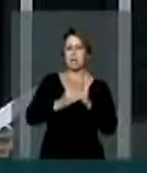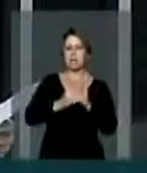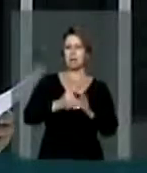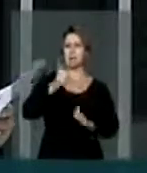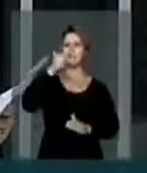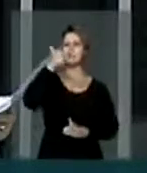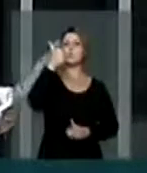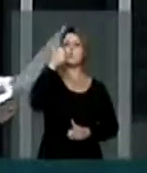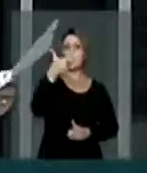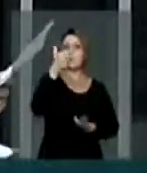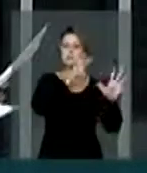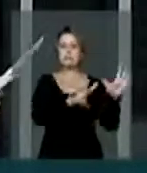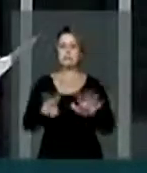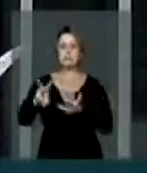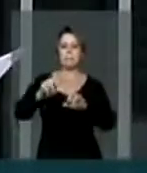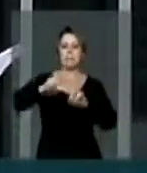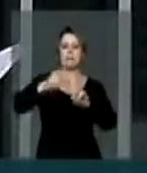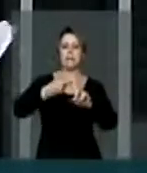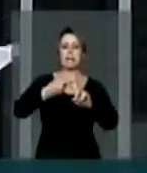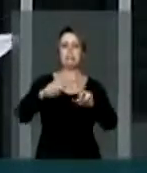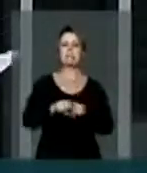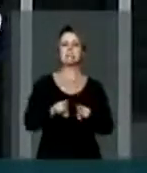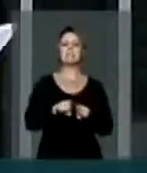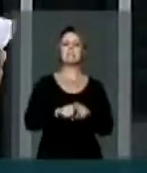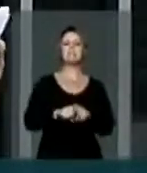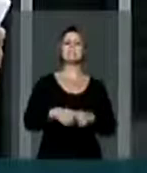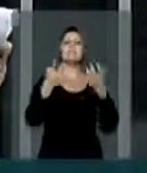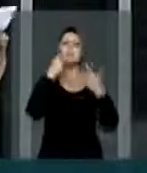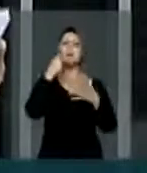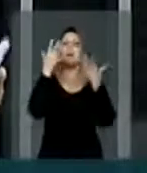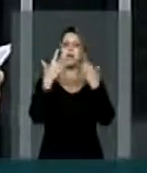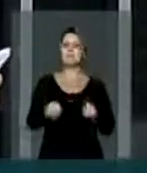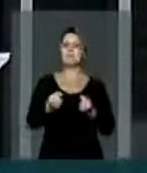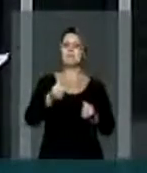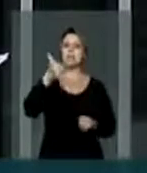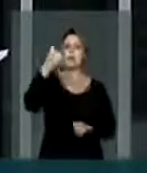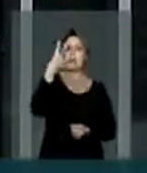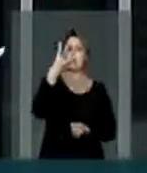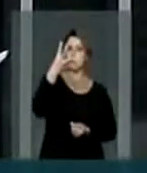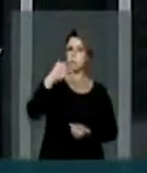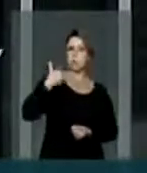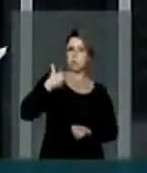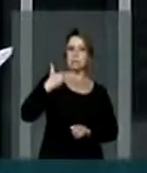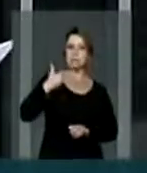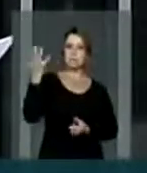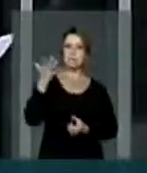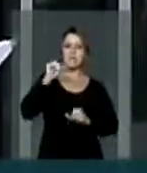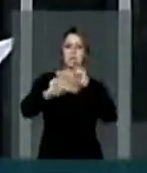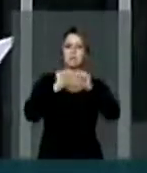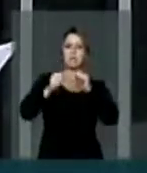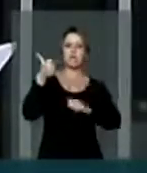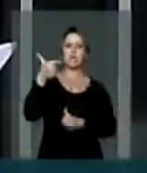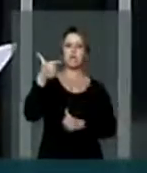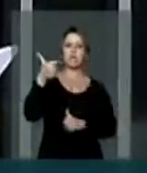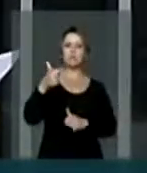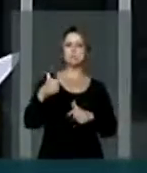semana de gestação, redução da idade para relacionamento sexual de 14 para 12 anos, a descriminalização